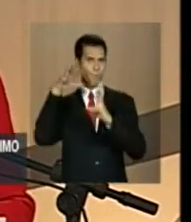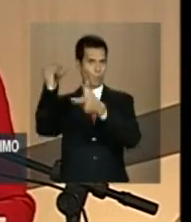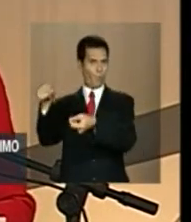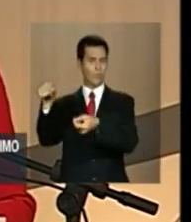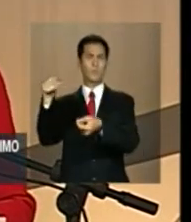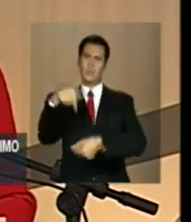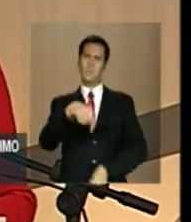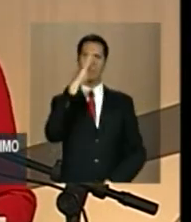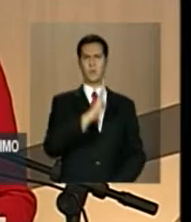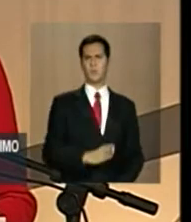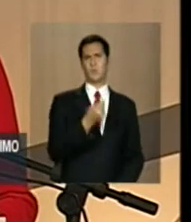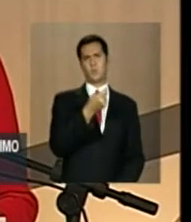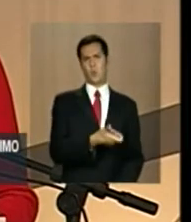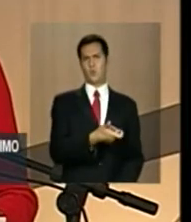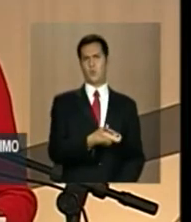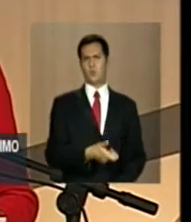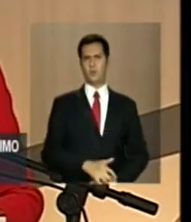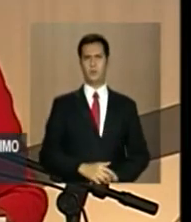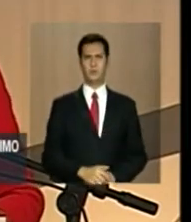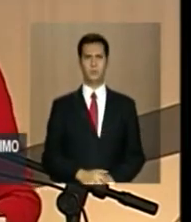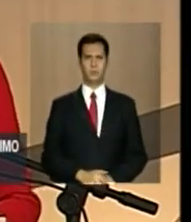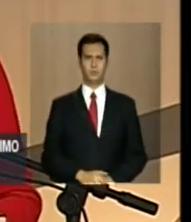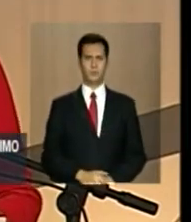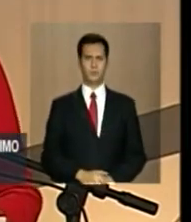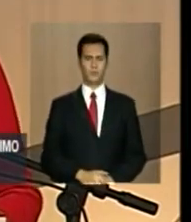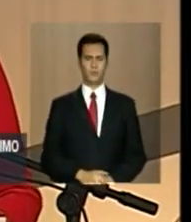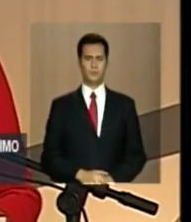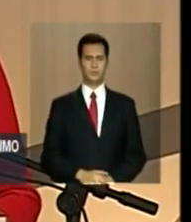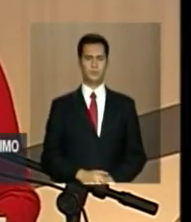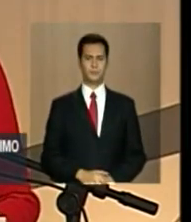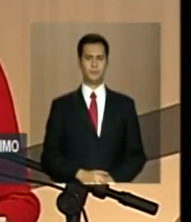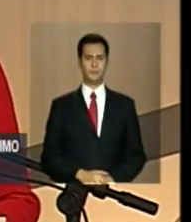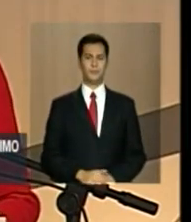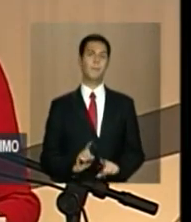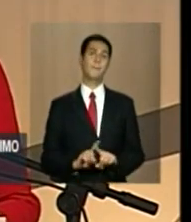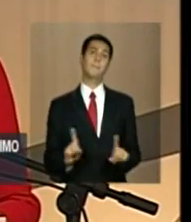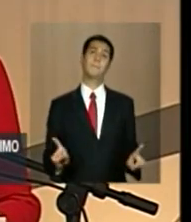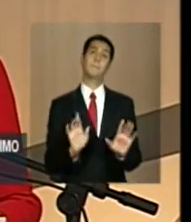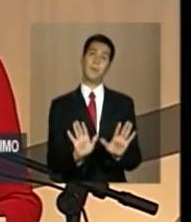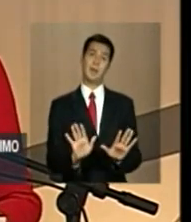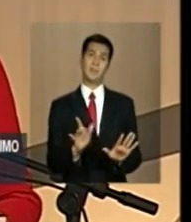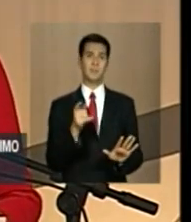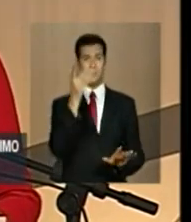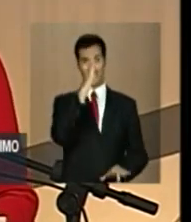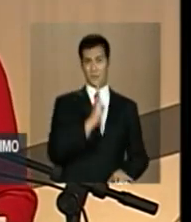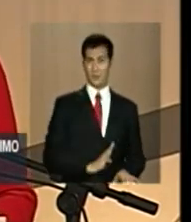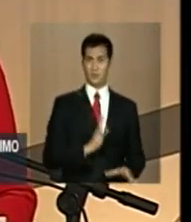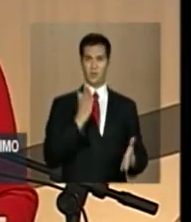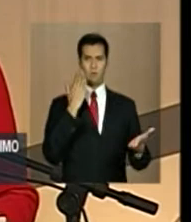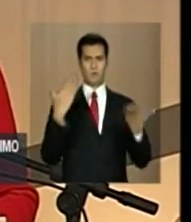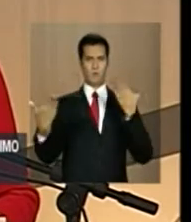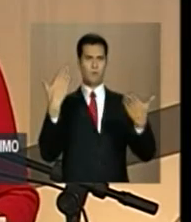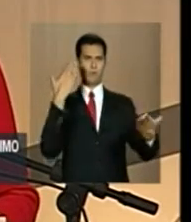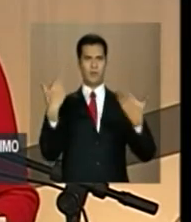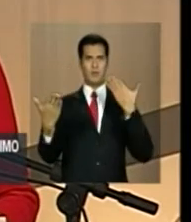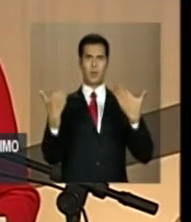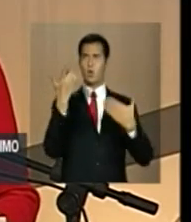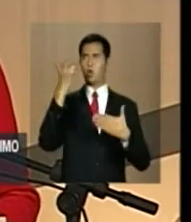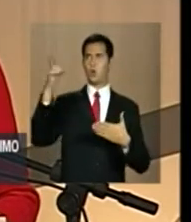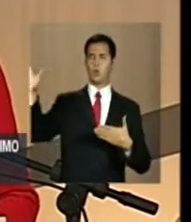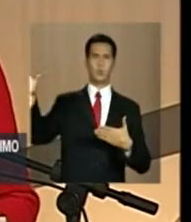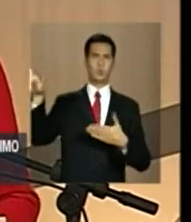internacionais. Agora, por favor, não nos compare com aqueles países que estão com desemprego